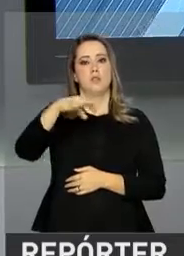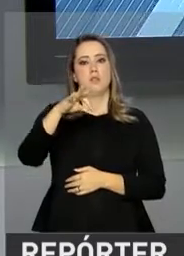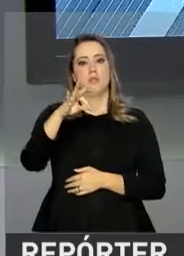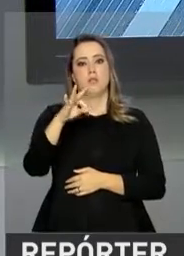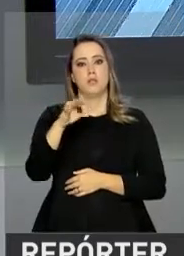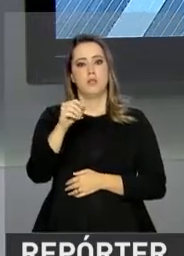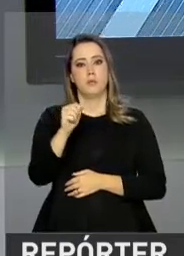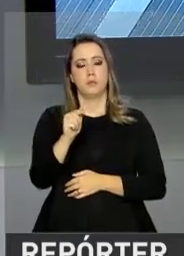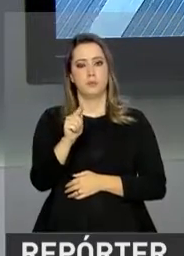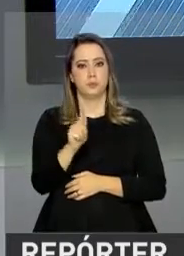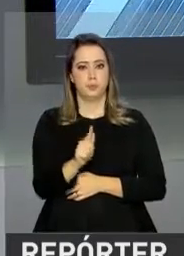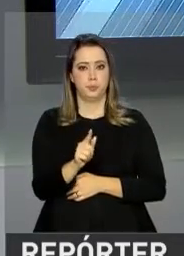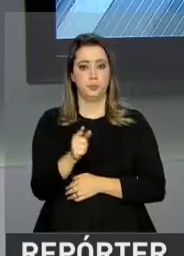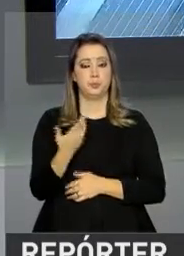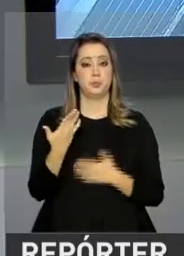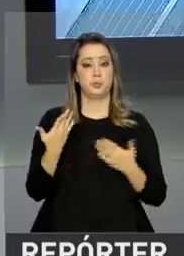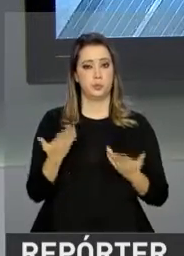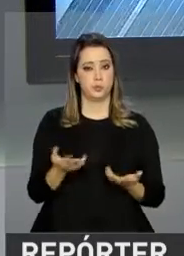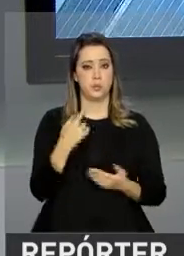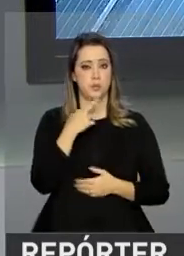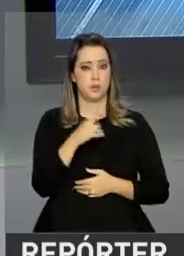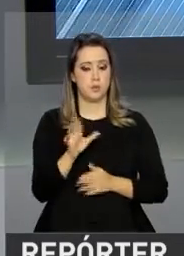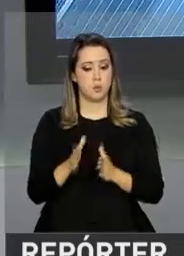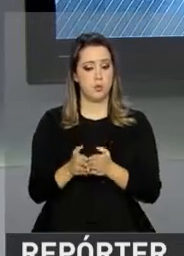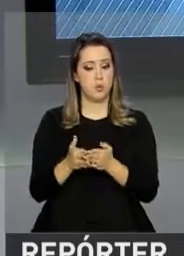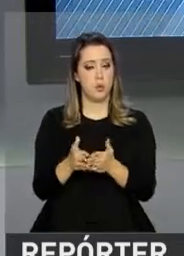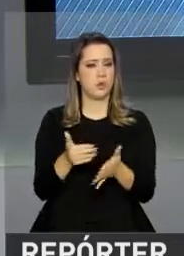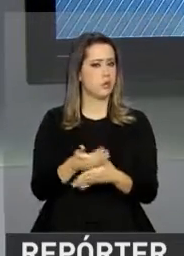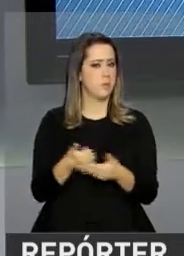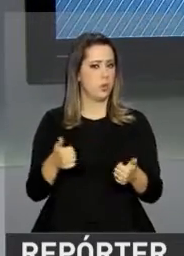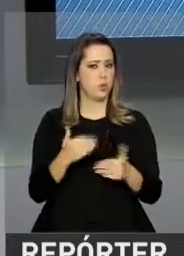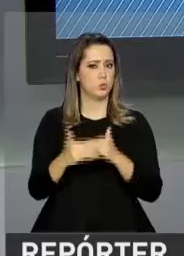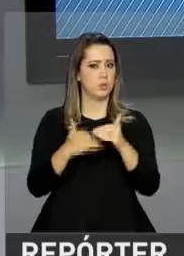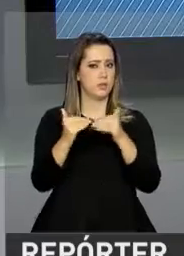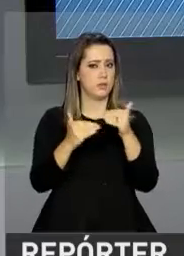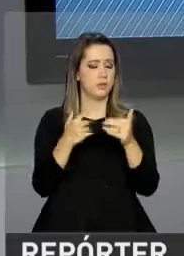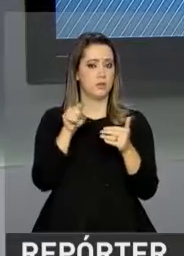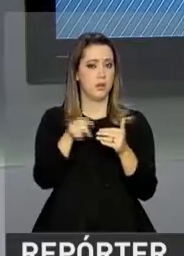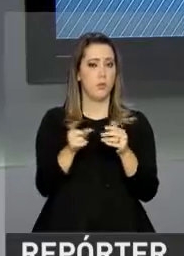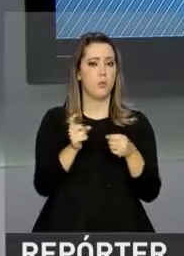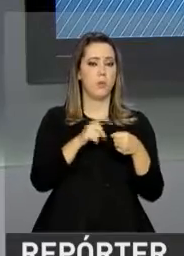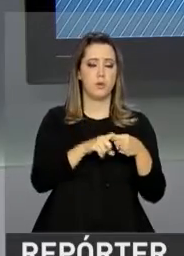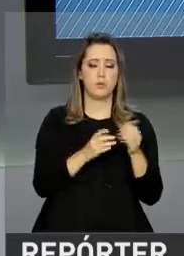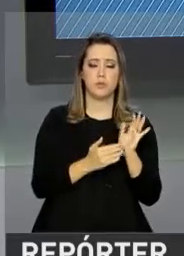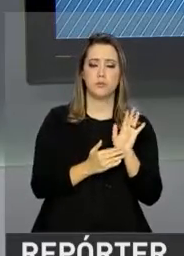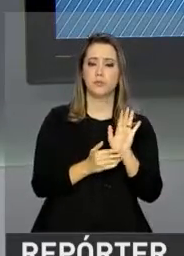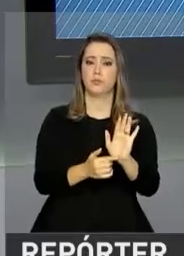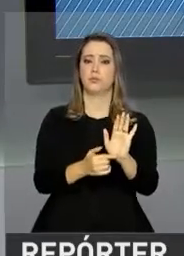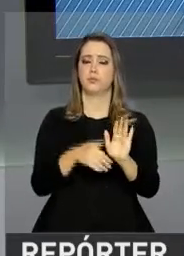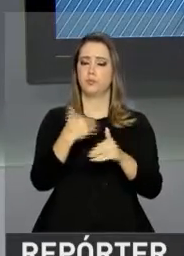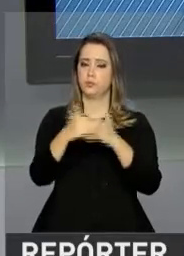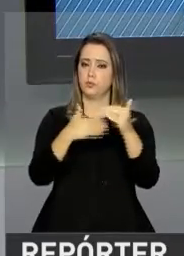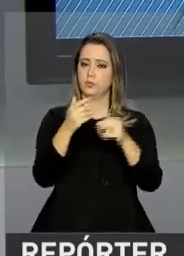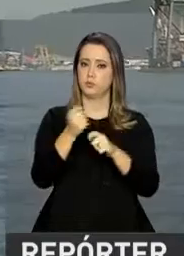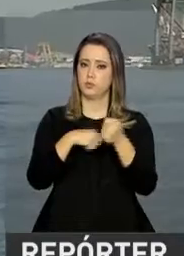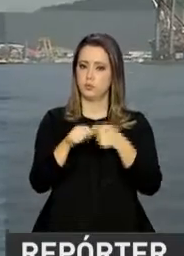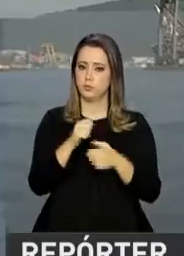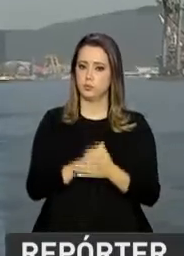para a agência esse resultado nos portos brasileiros reflete também a retomada da economia brasileira